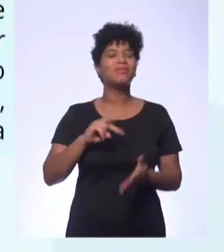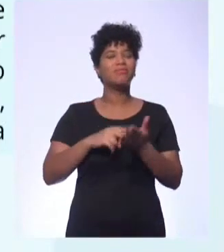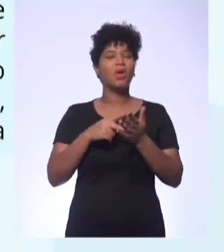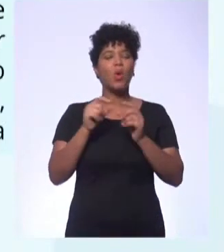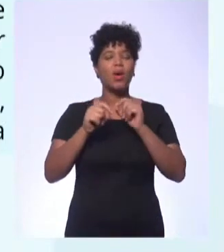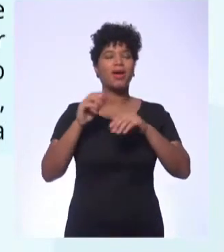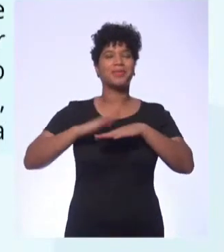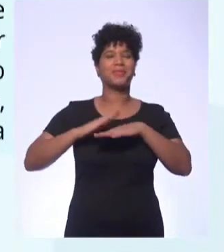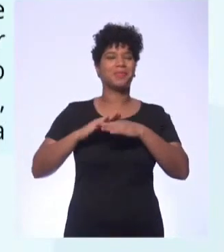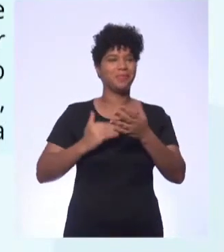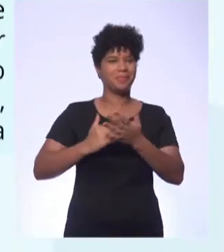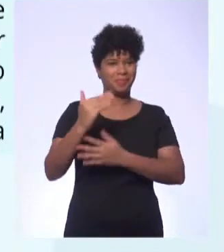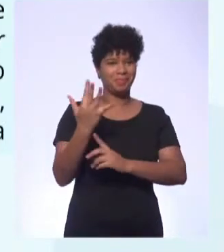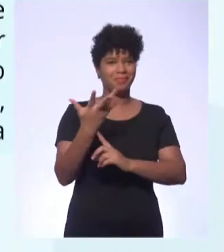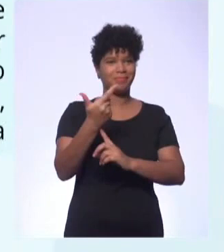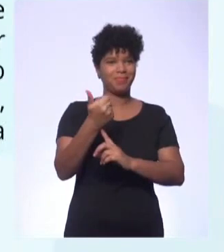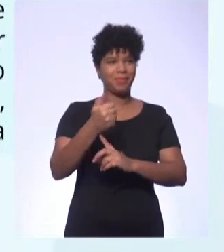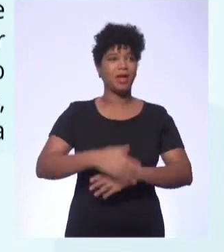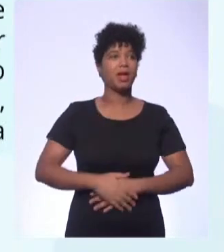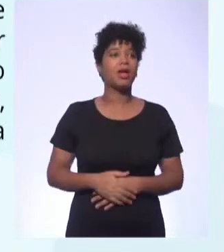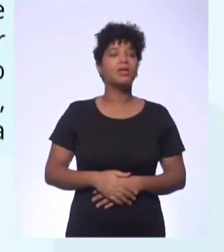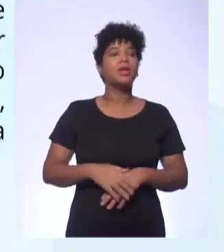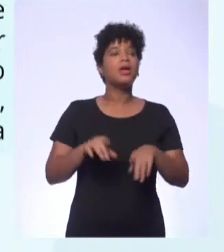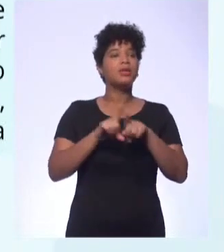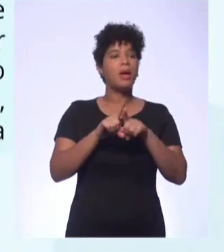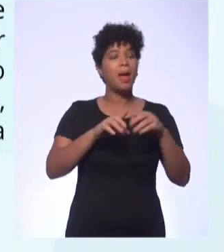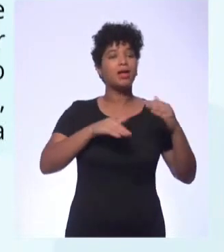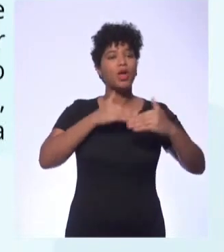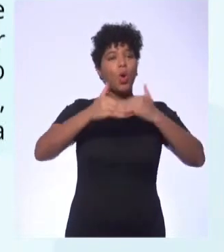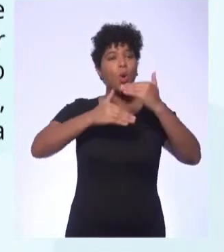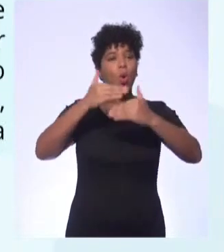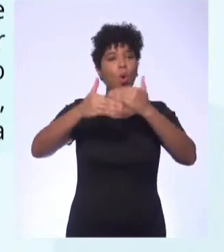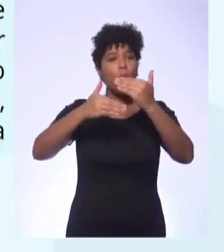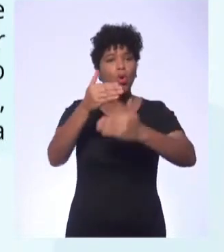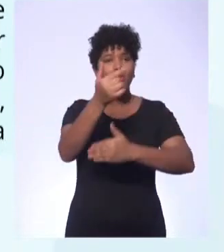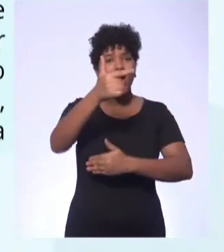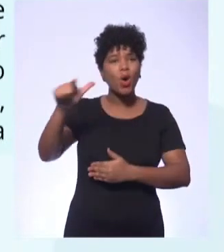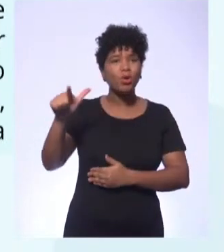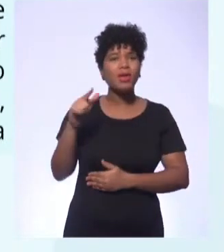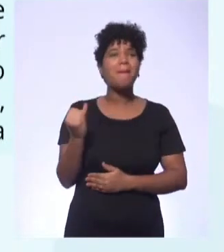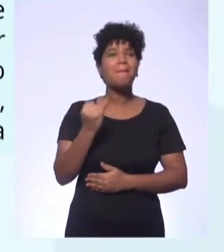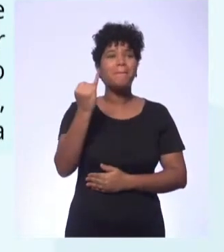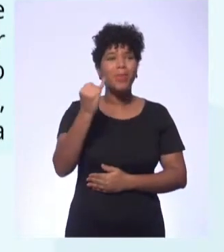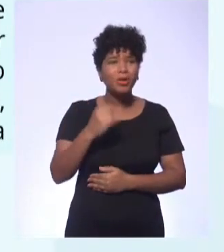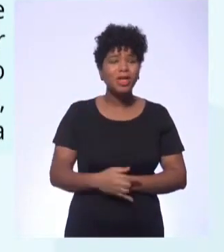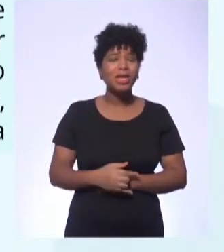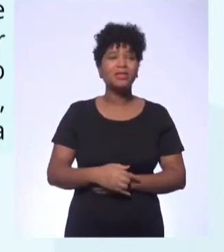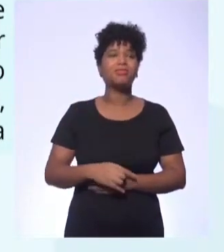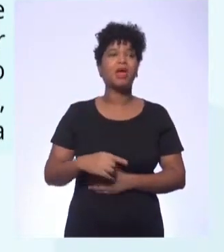trabalho, tá bom? E ainda, né, nós passamos ainda por uma outra dimensão, tá?